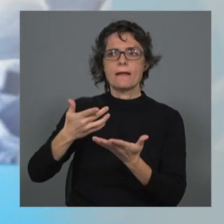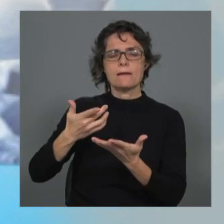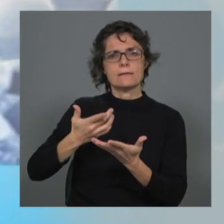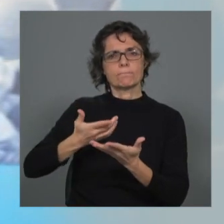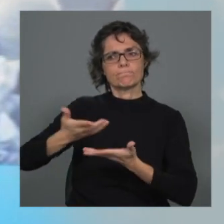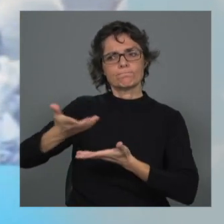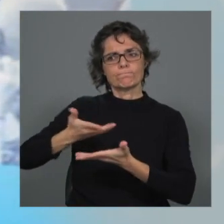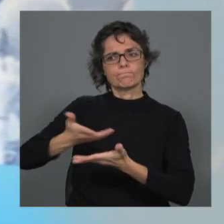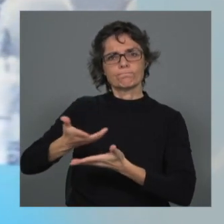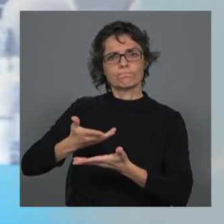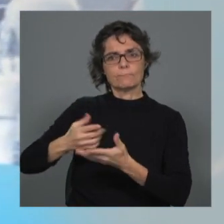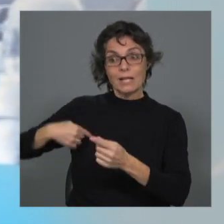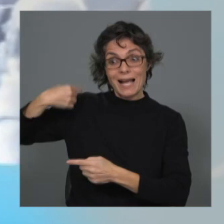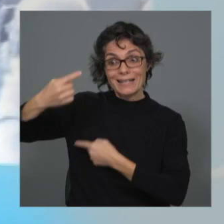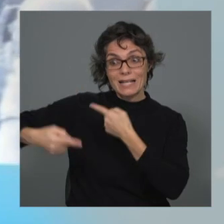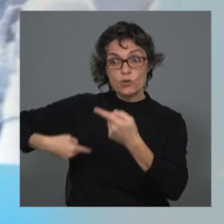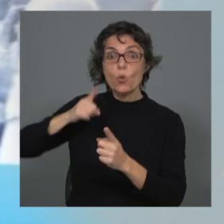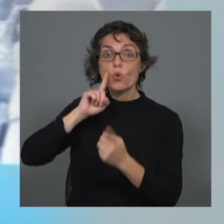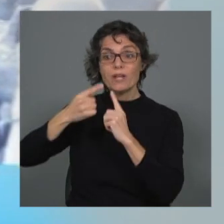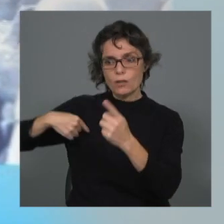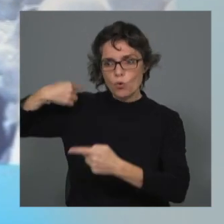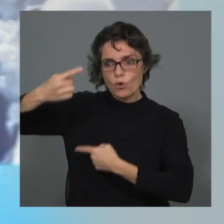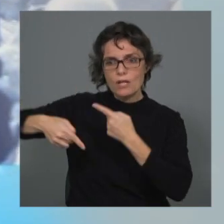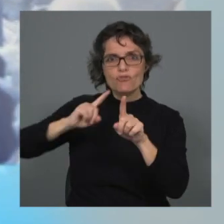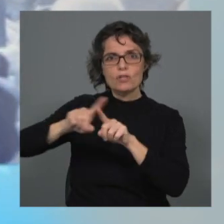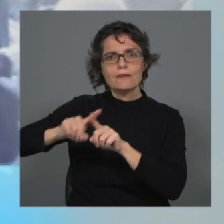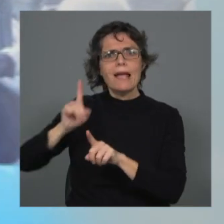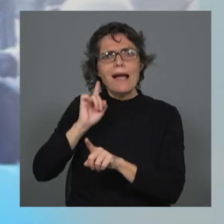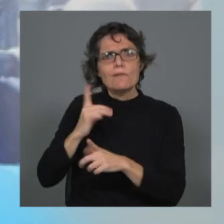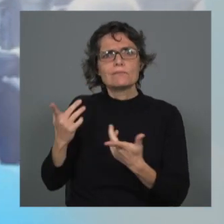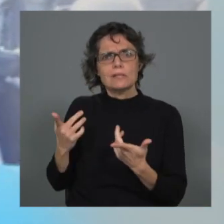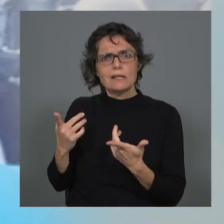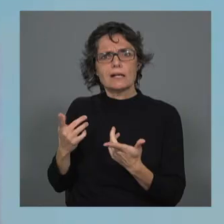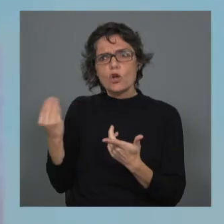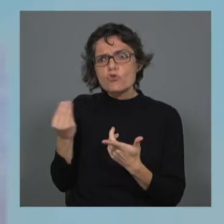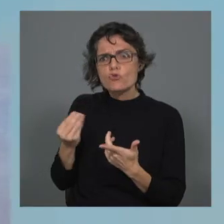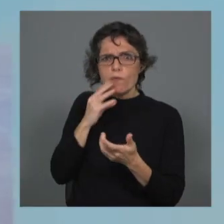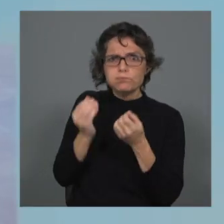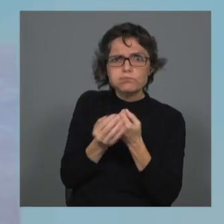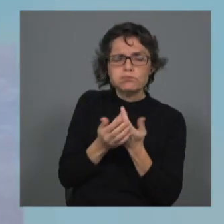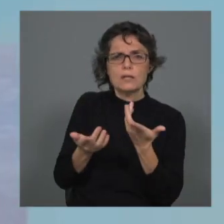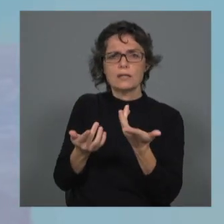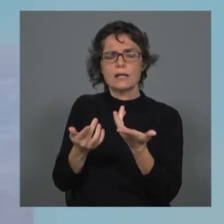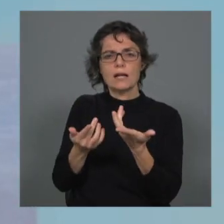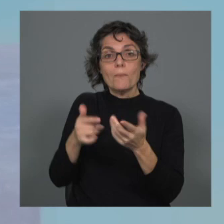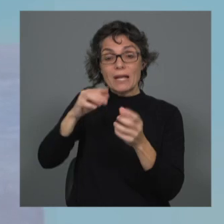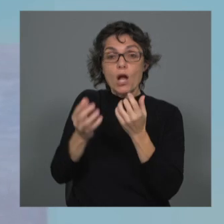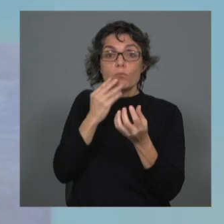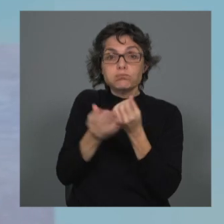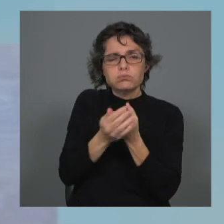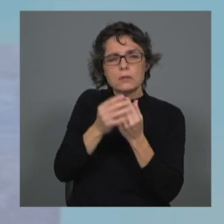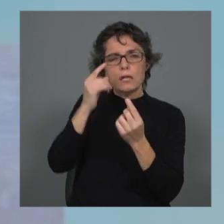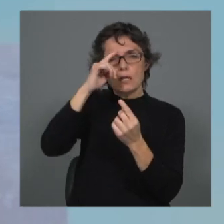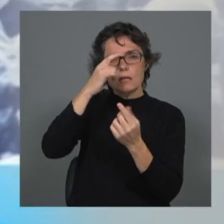relação intergerações é absolutamente fundamental. Entre aqueles que são os guardiões da memória e os que fazem avançar a história, como o Papa também o refere. E a